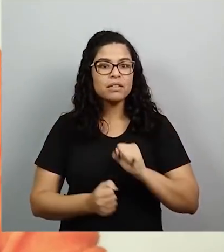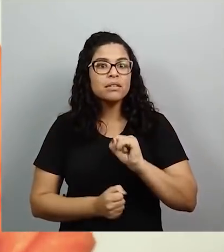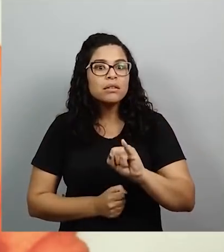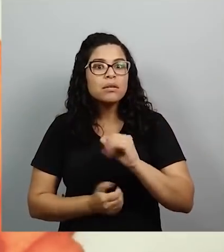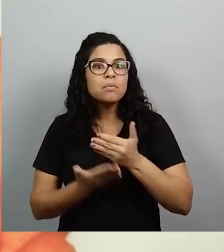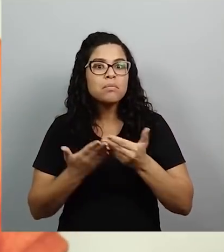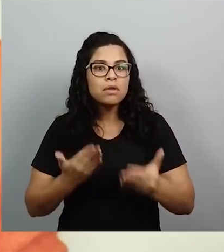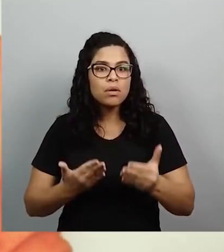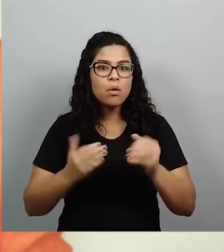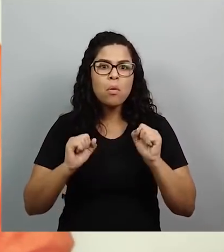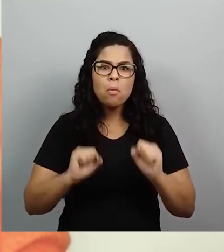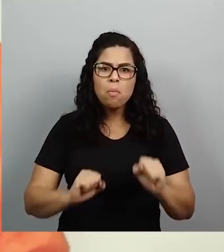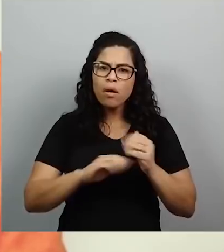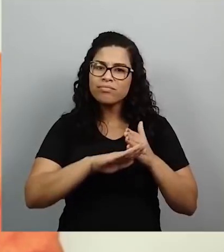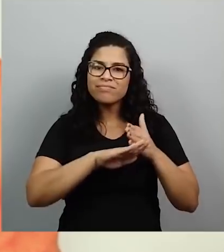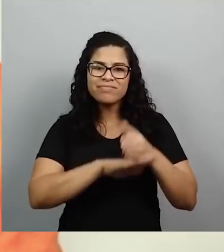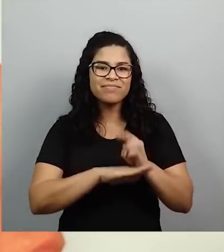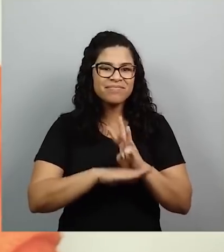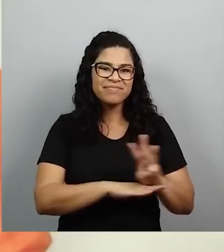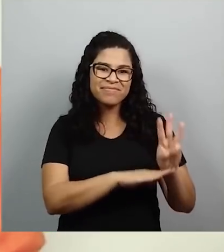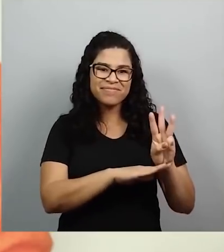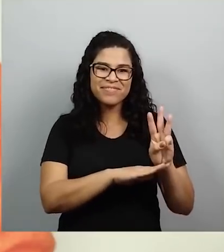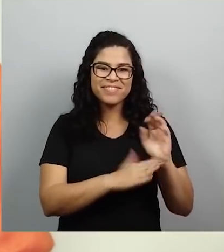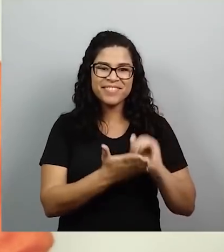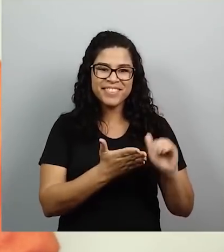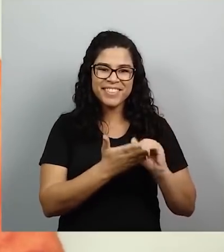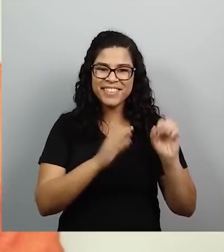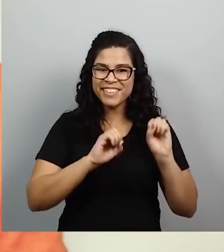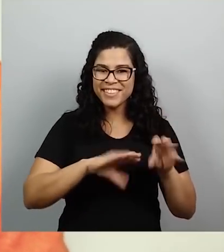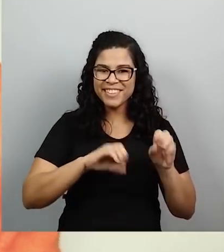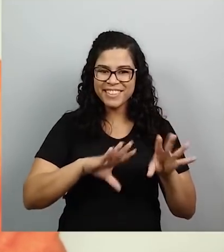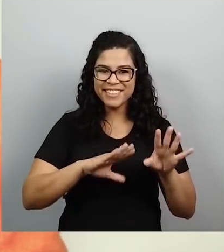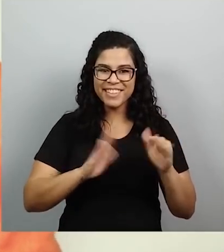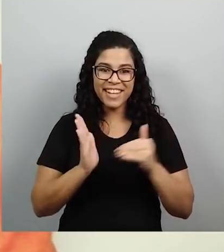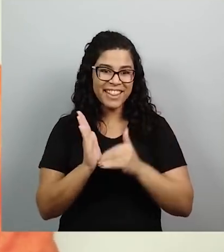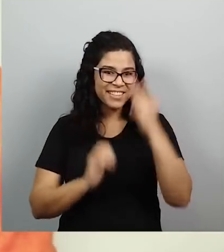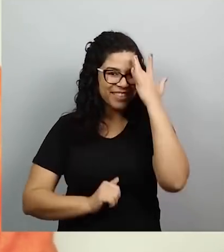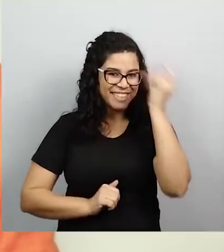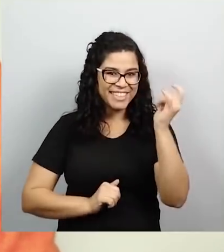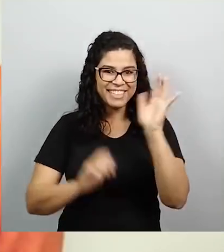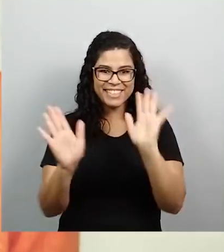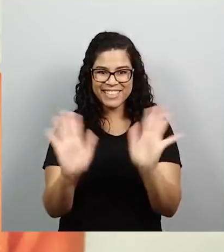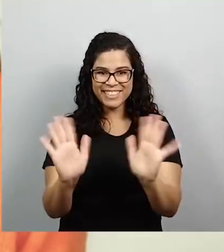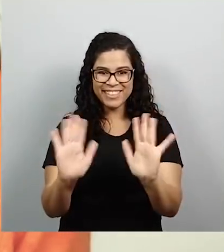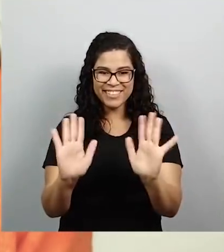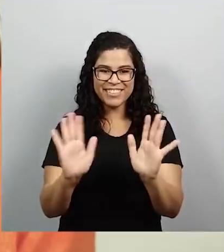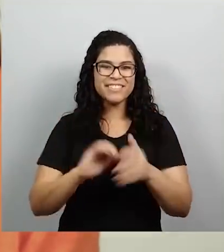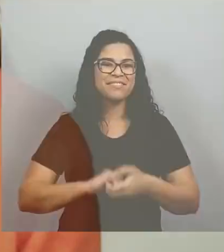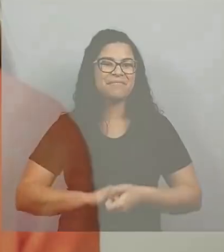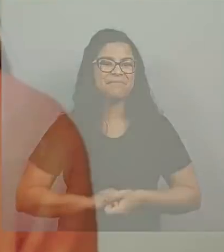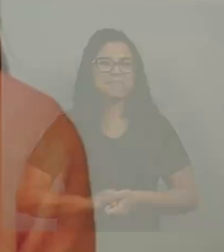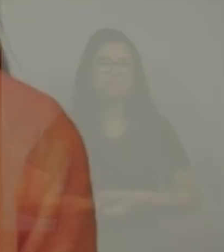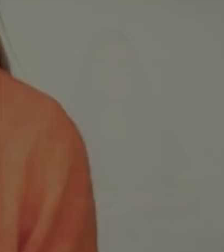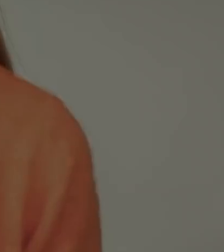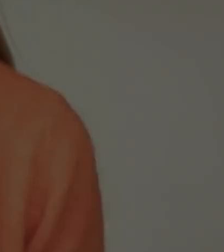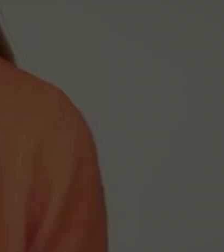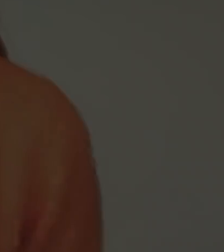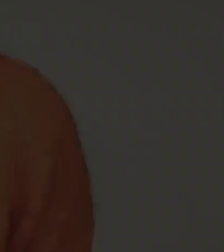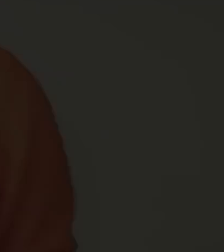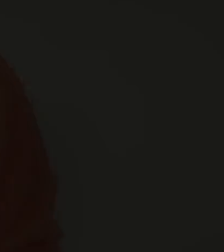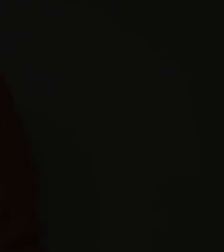E se vocês perderam alguma coisa, é só acessar o portal da educação. Até amanhã. Tchau, tchau.